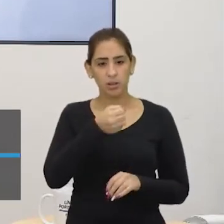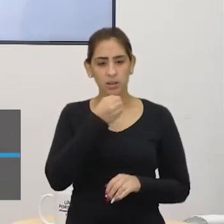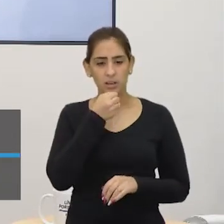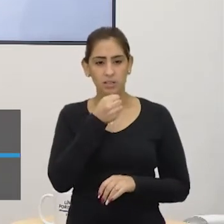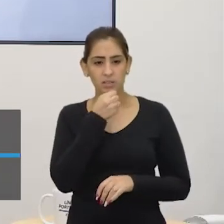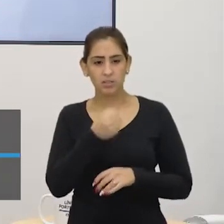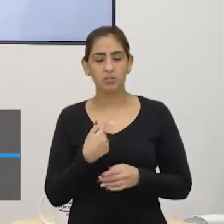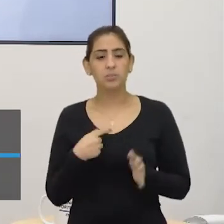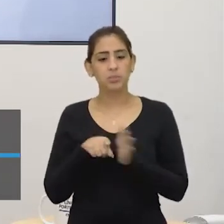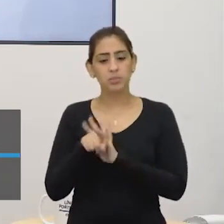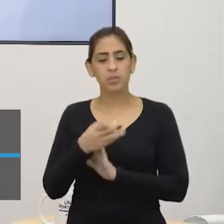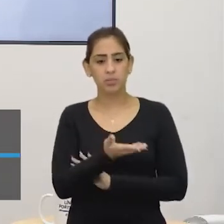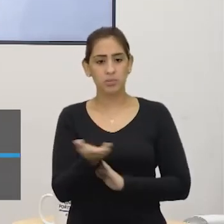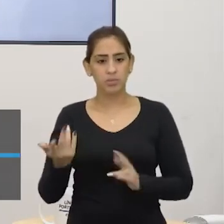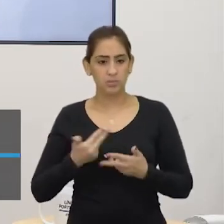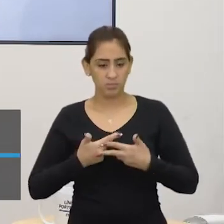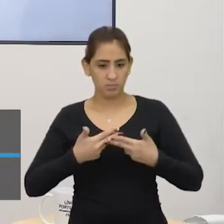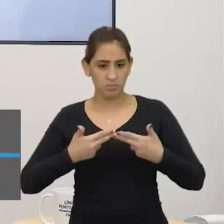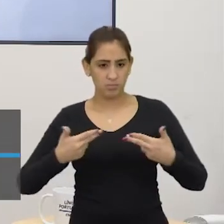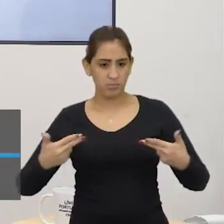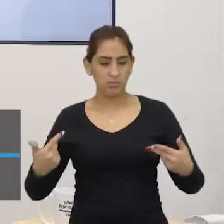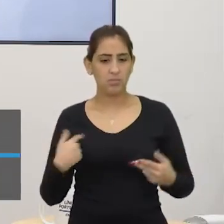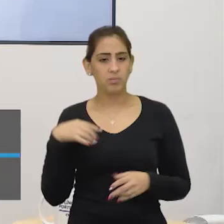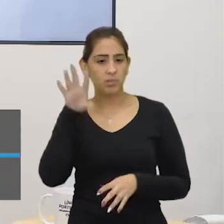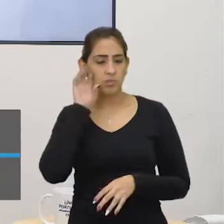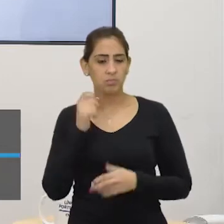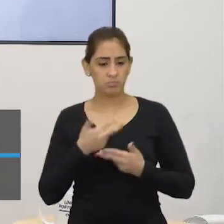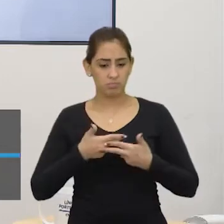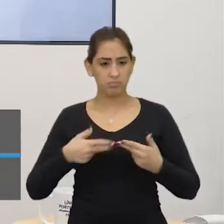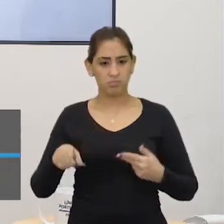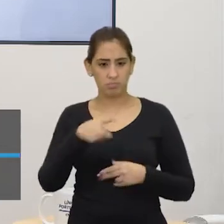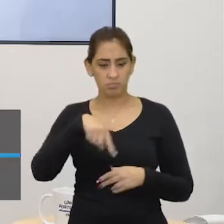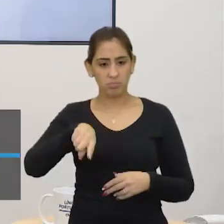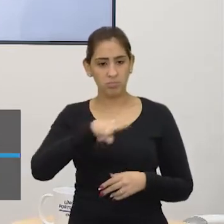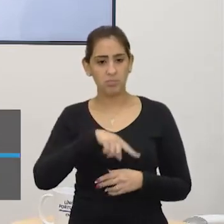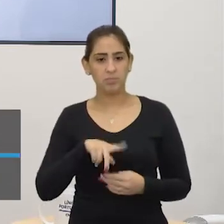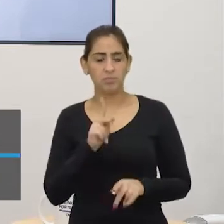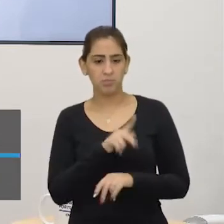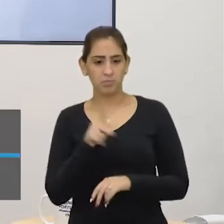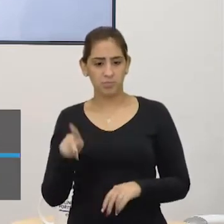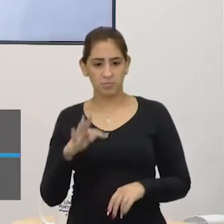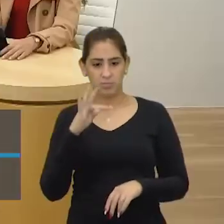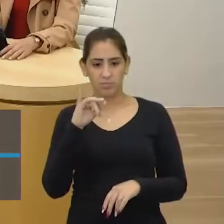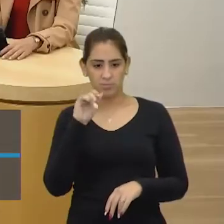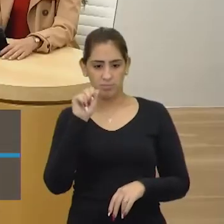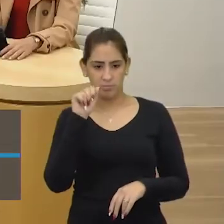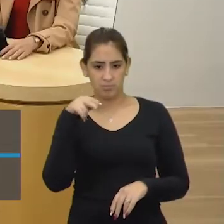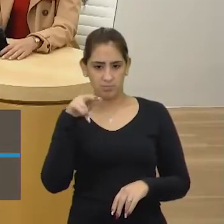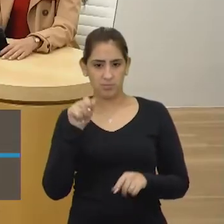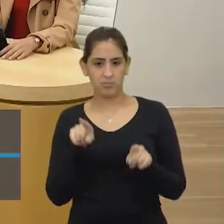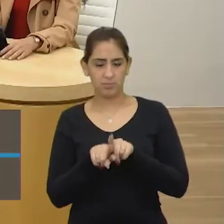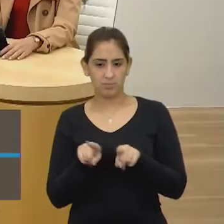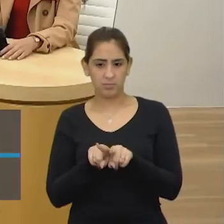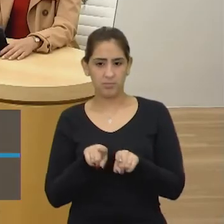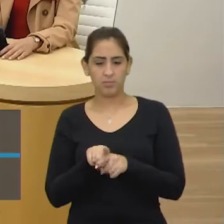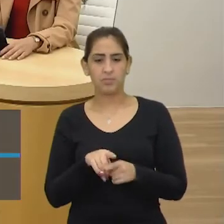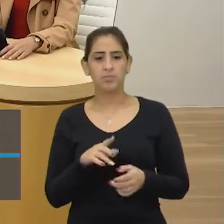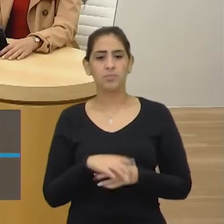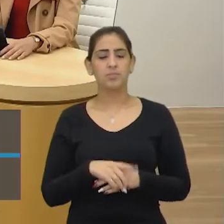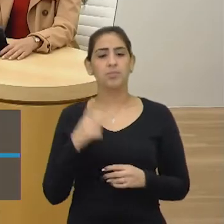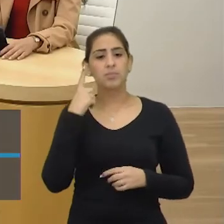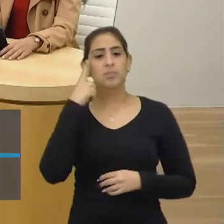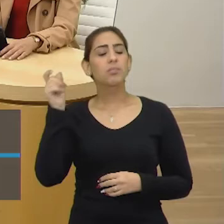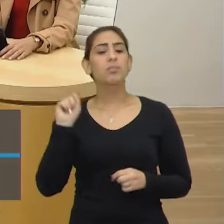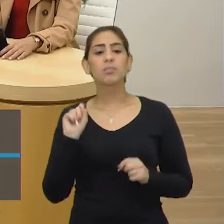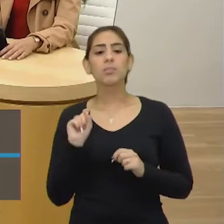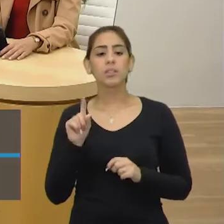para vocês algumas coisas, vou falar outras, quero ouvir bastante de vocês, a professora Tayana vai falar bastante comigo, vou falar bastante com ela. E a ideia é